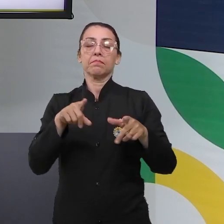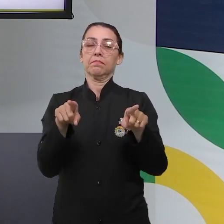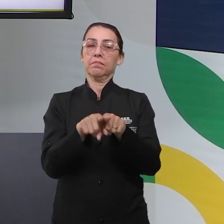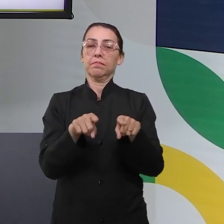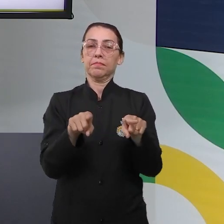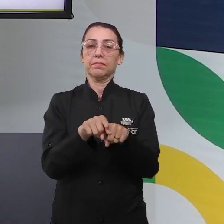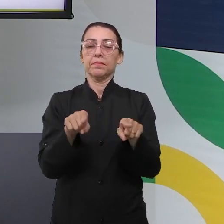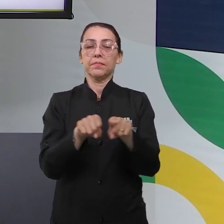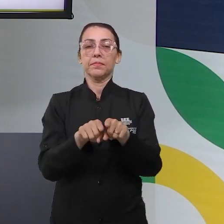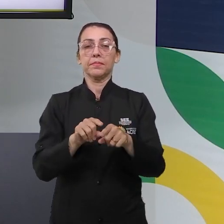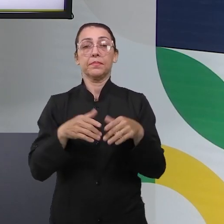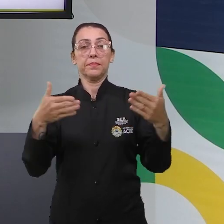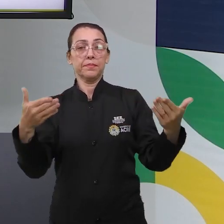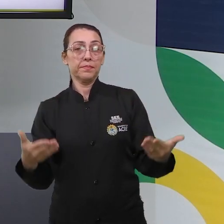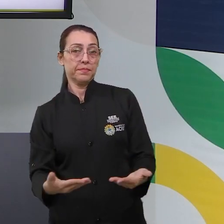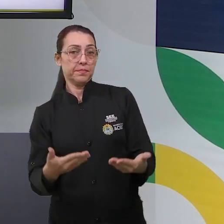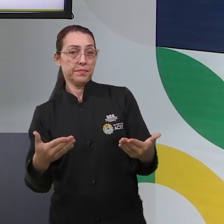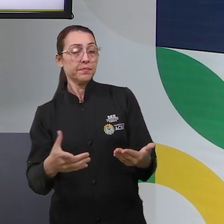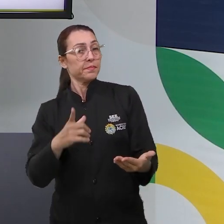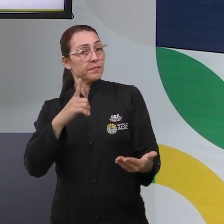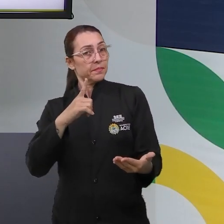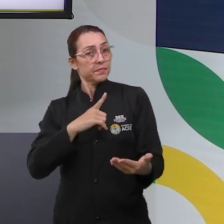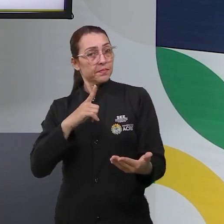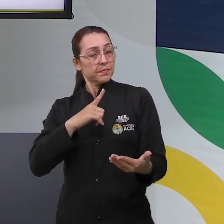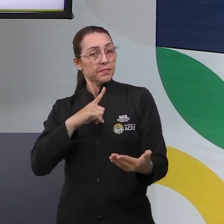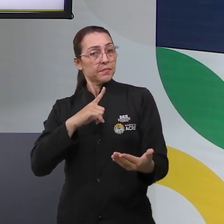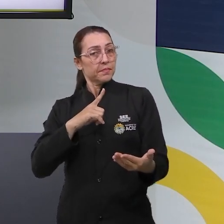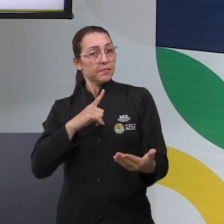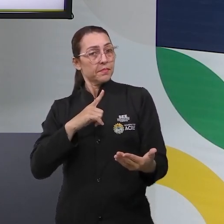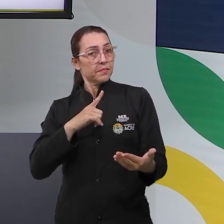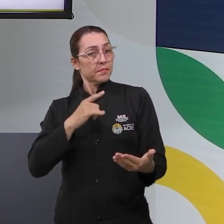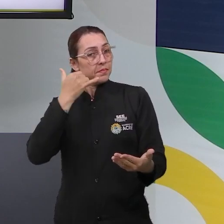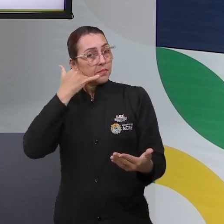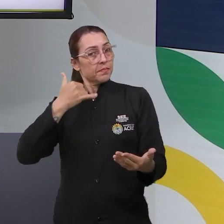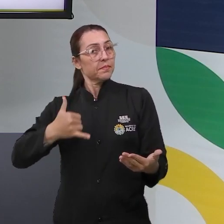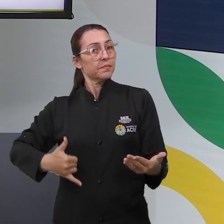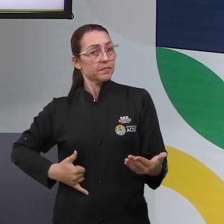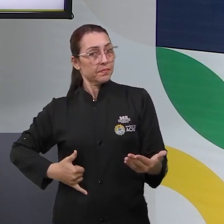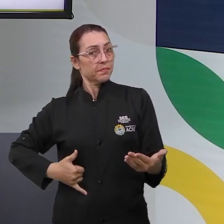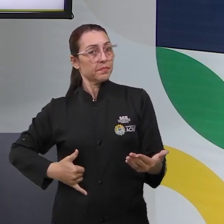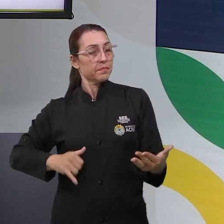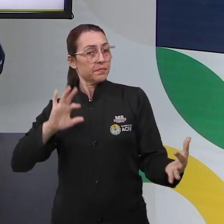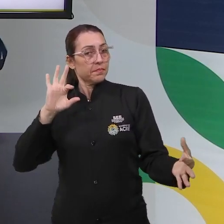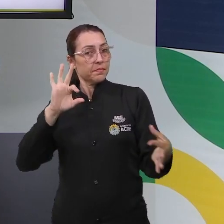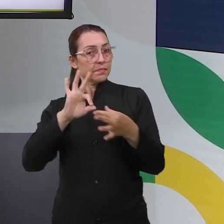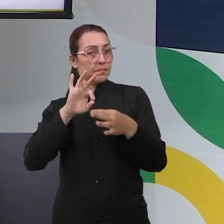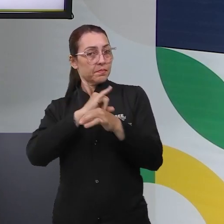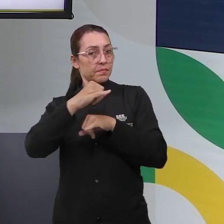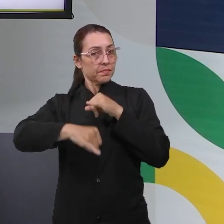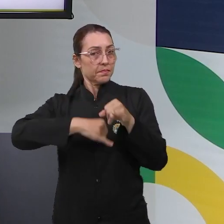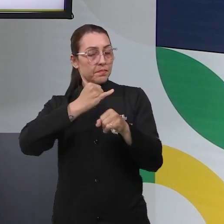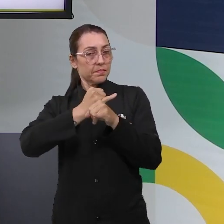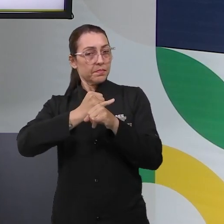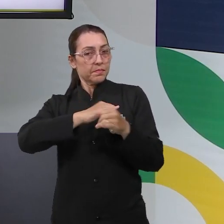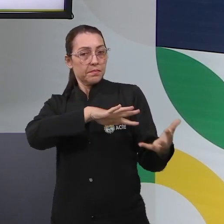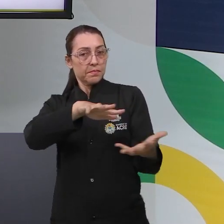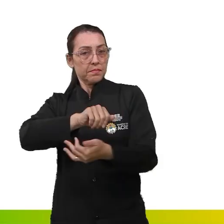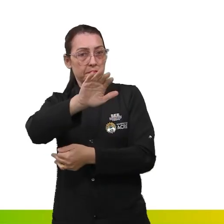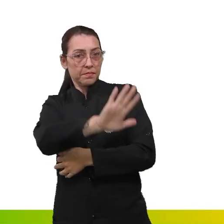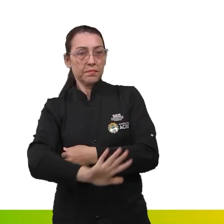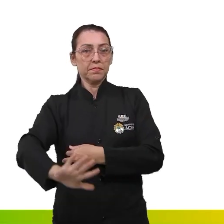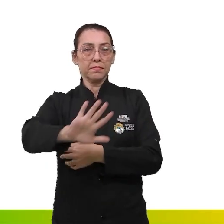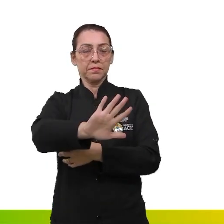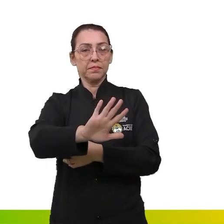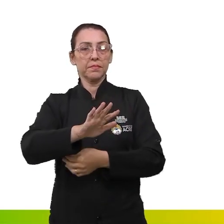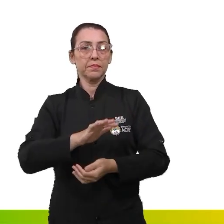as cartas. Agora não mais, agora temos o celular, né? O aparelho celular conecta pessoas do mundo inteiro.